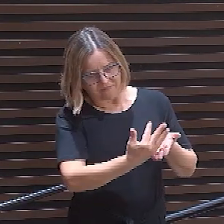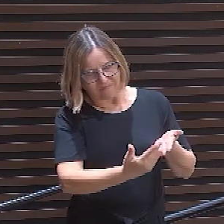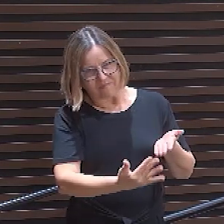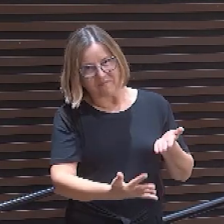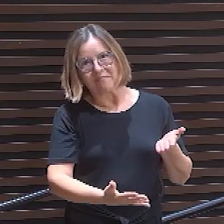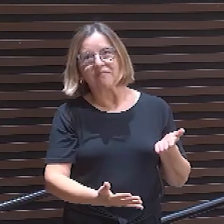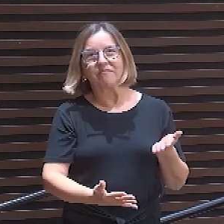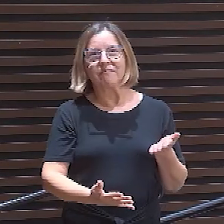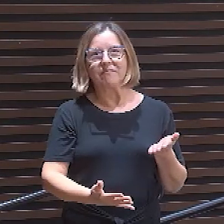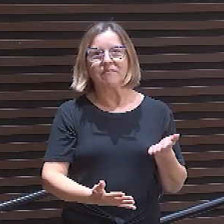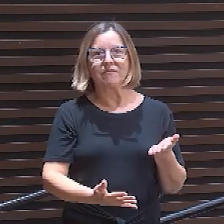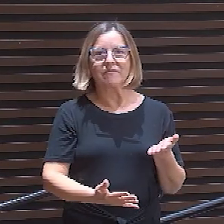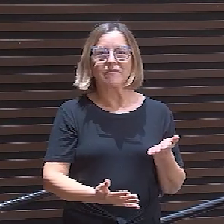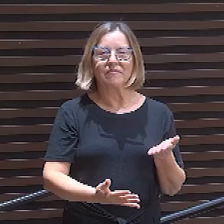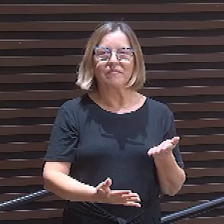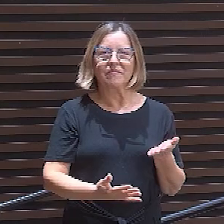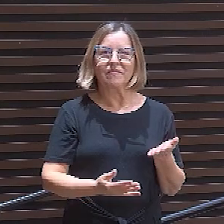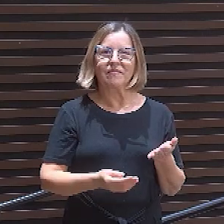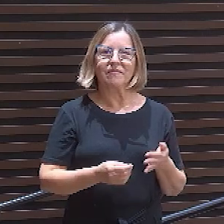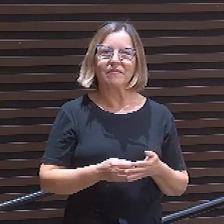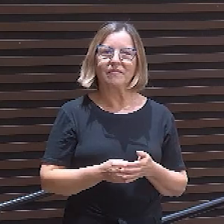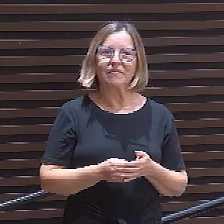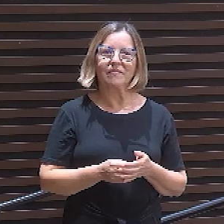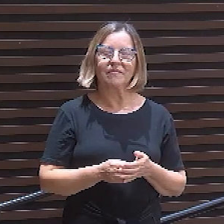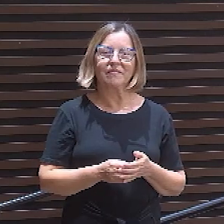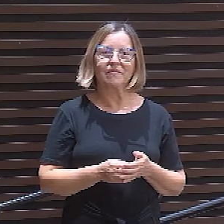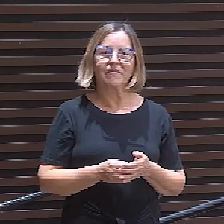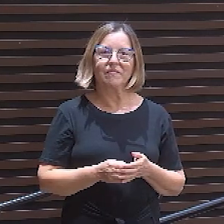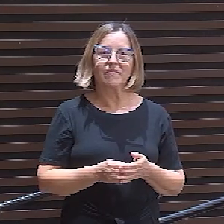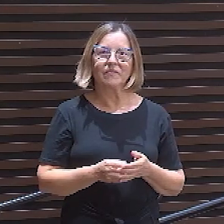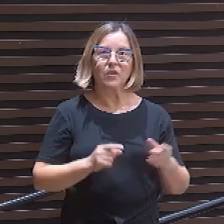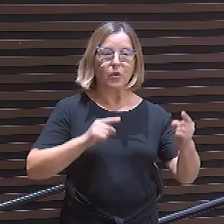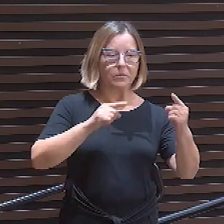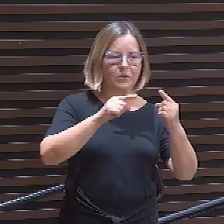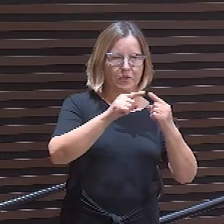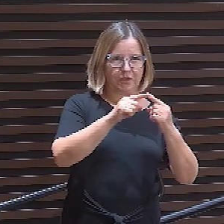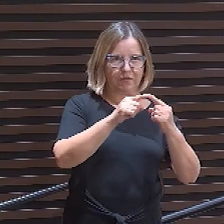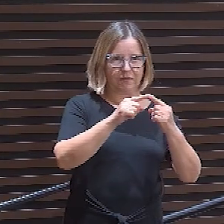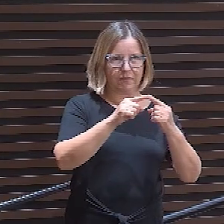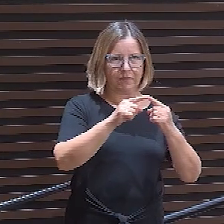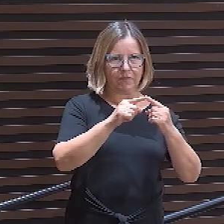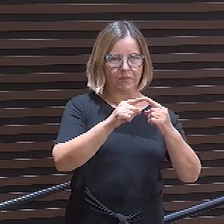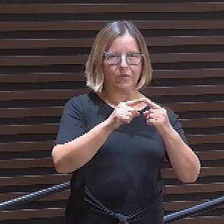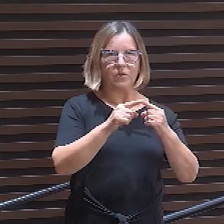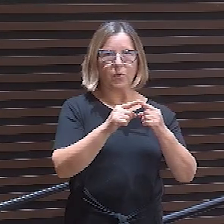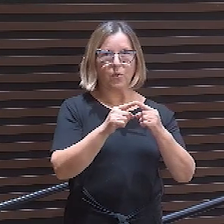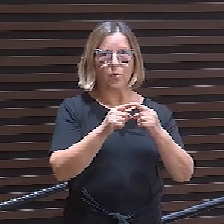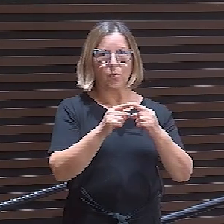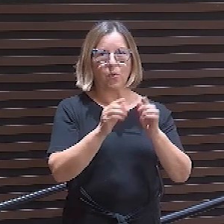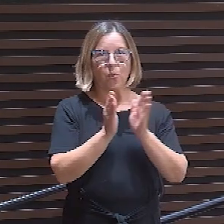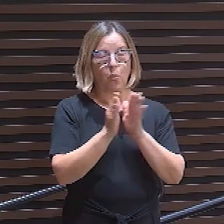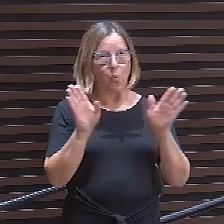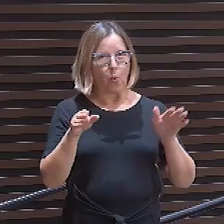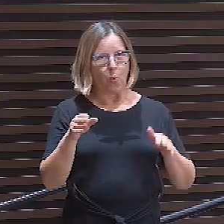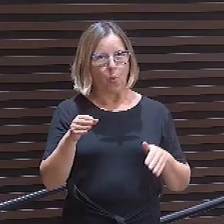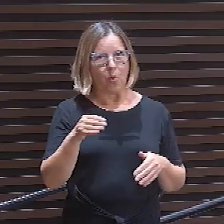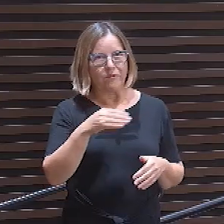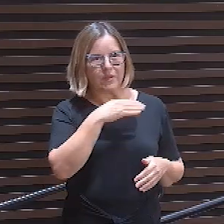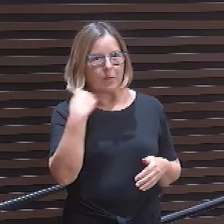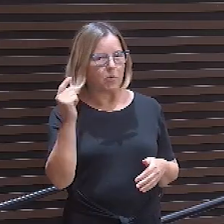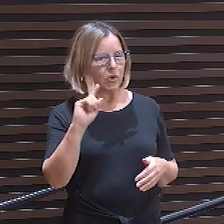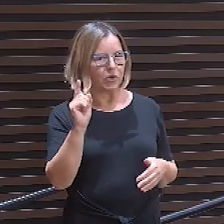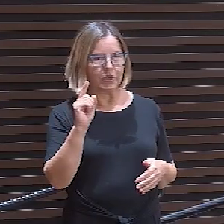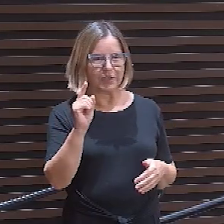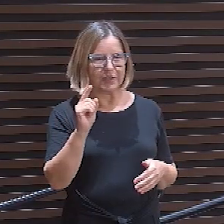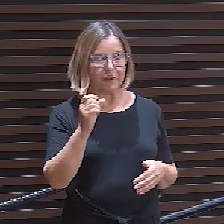para que o exterminador não tocasse nos primogênitos